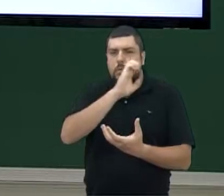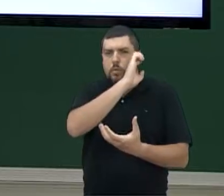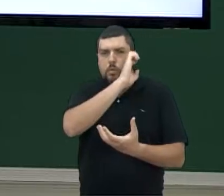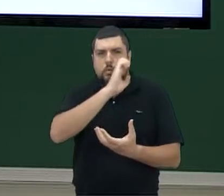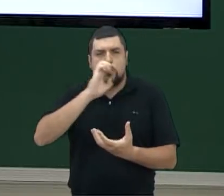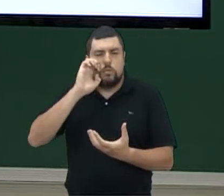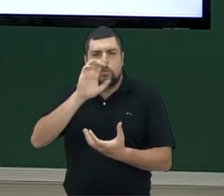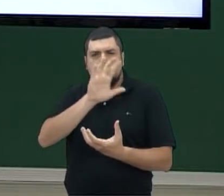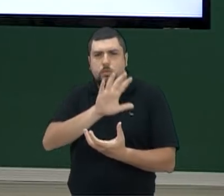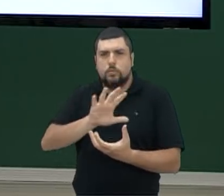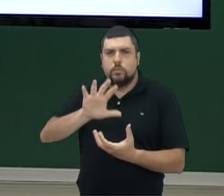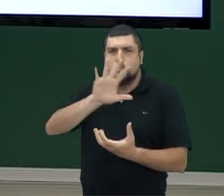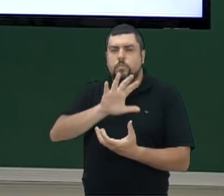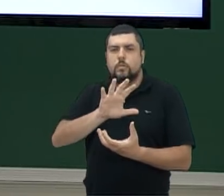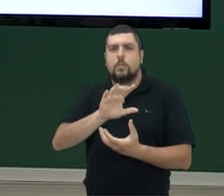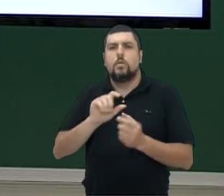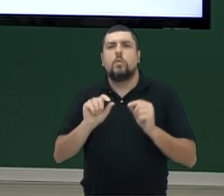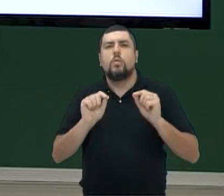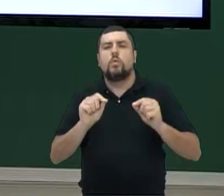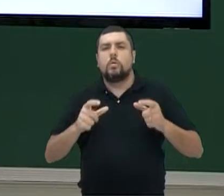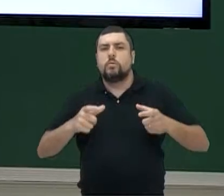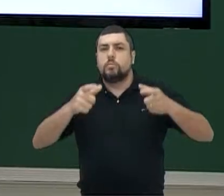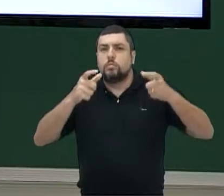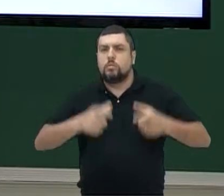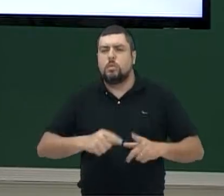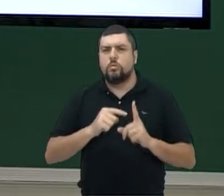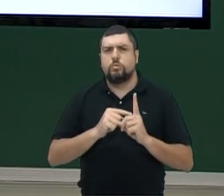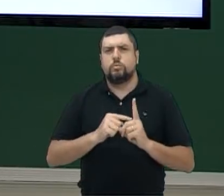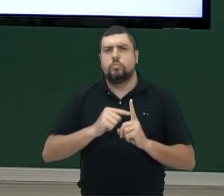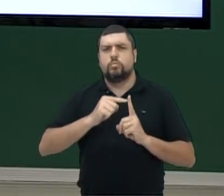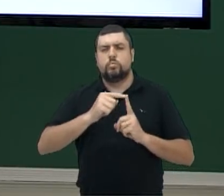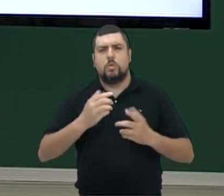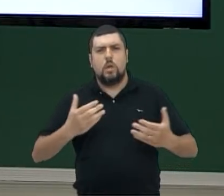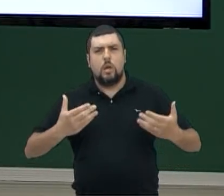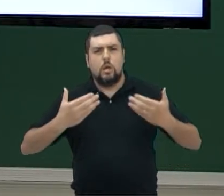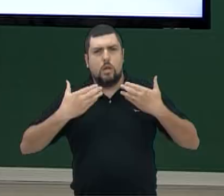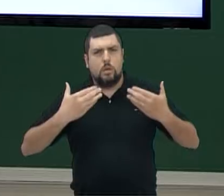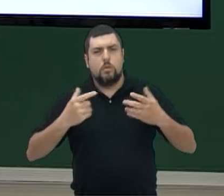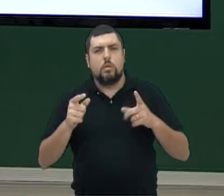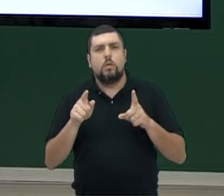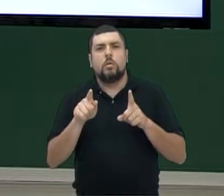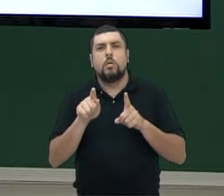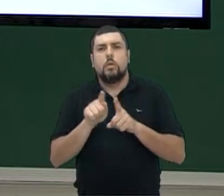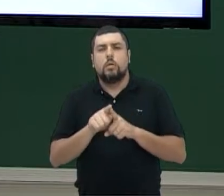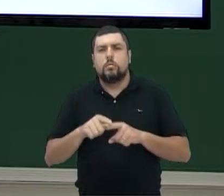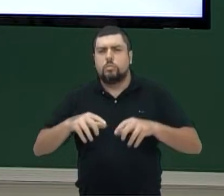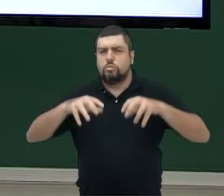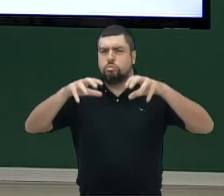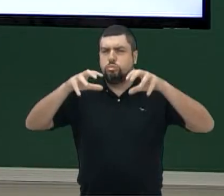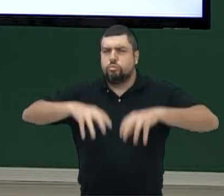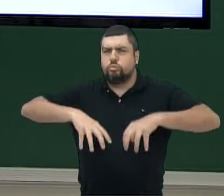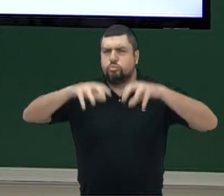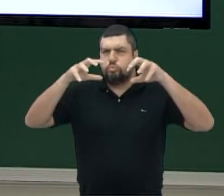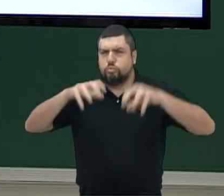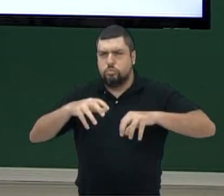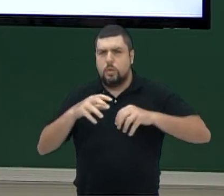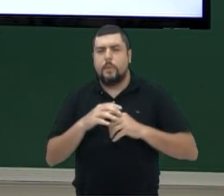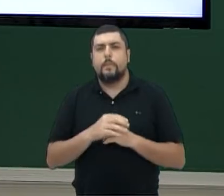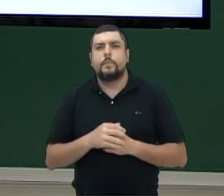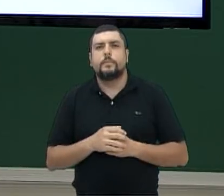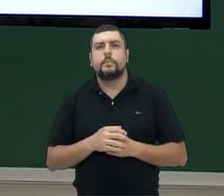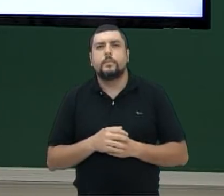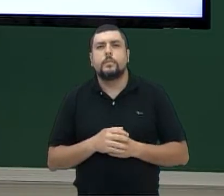linha do Equador, que são áreas de temperaturas elevadas e grandes índices pluviométricos. Nós também